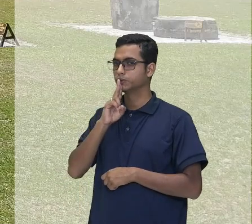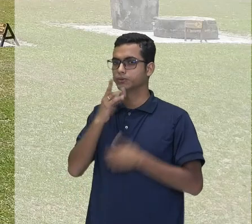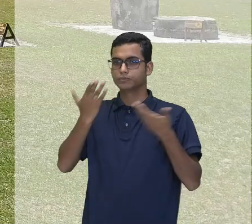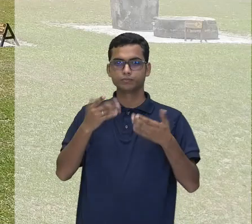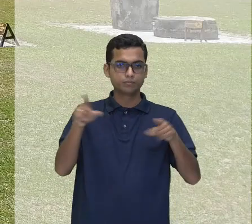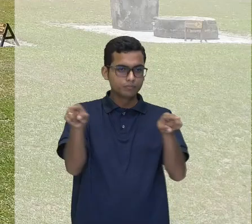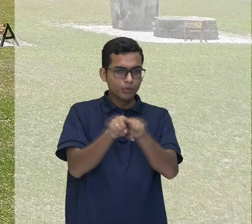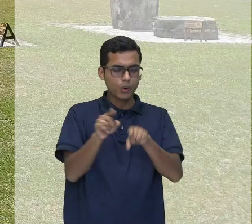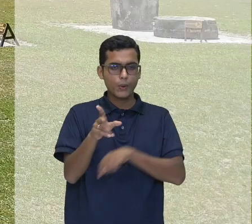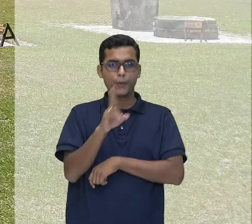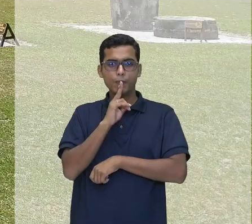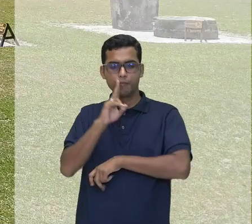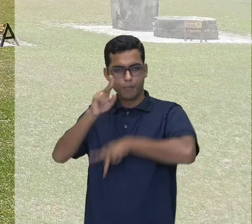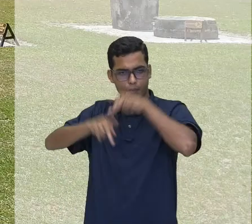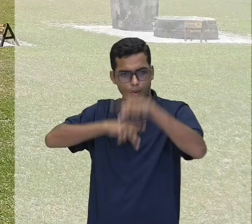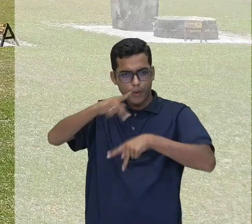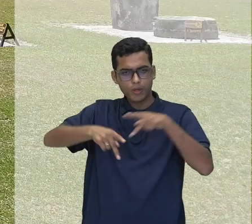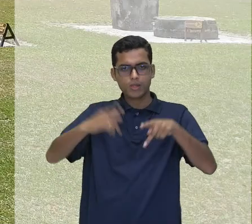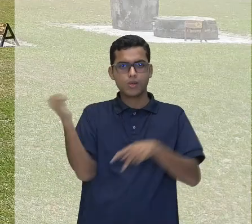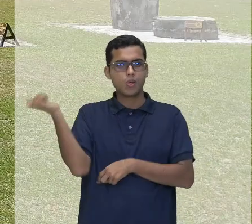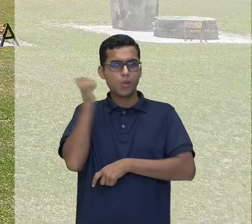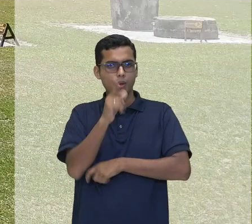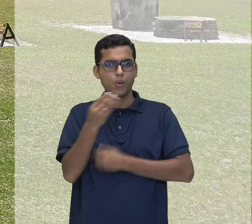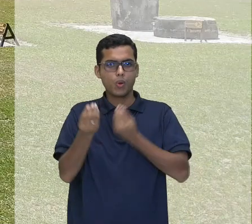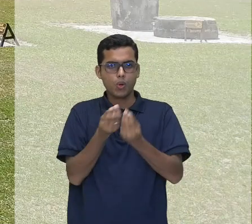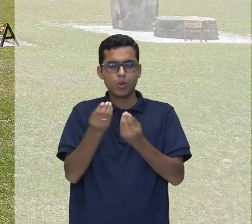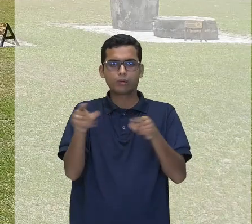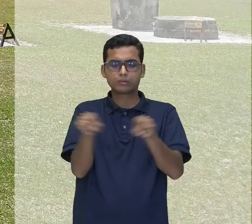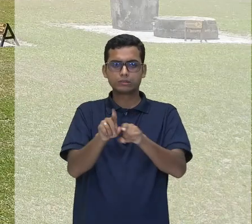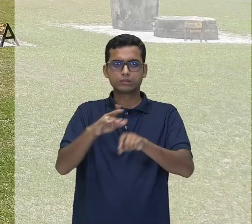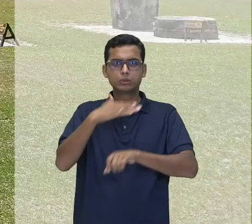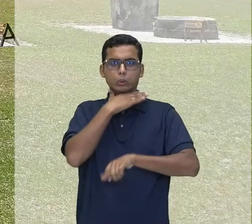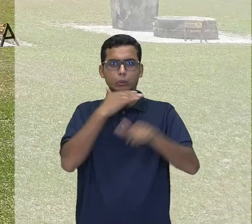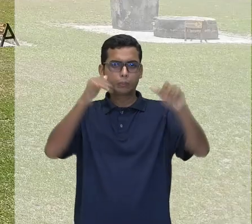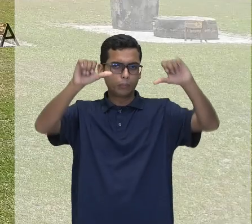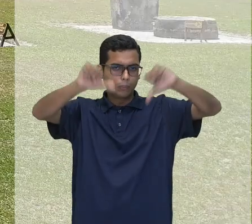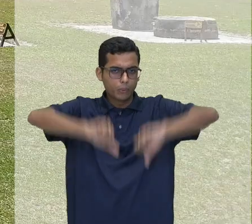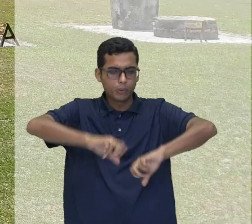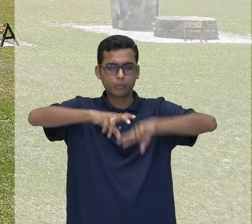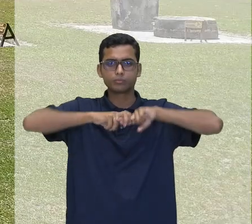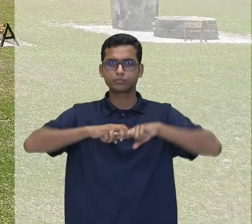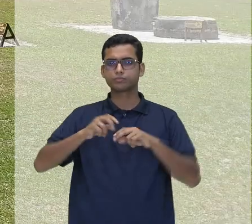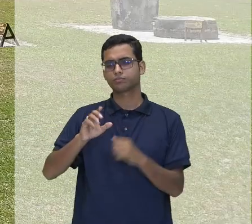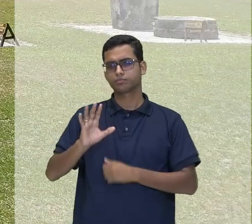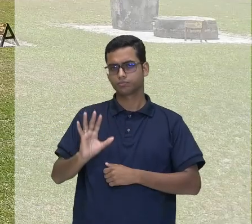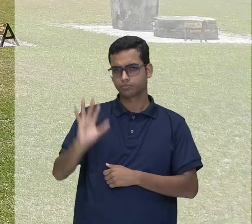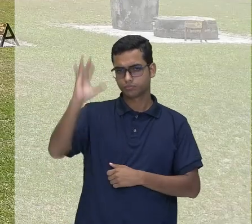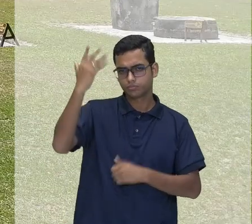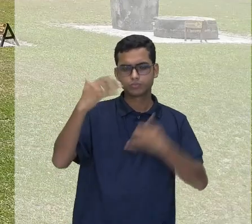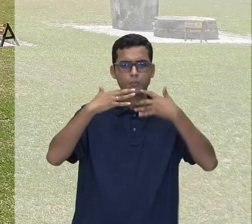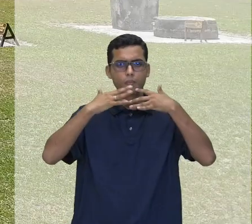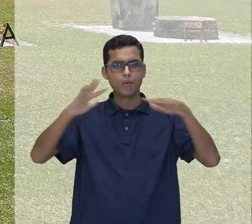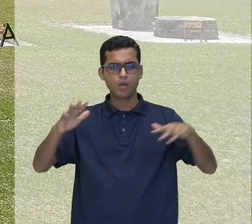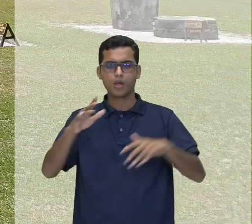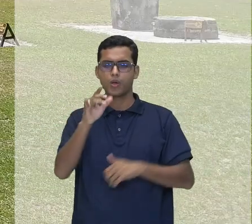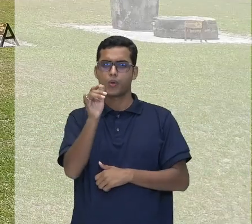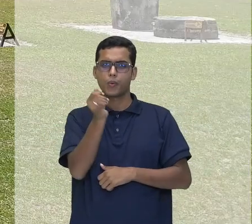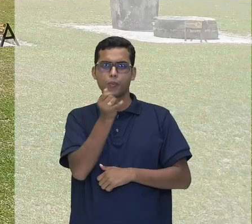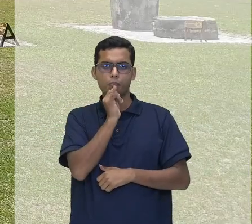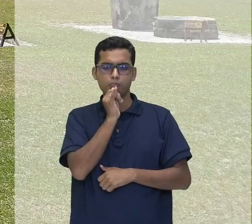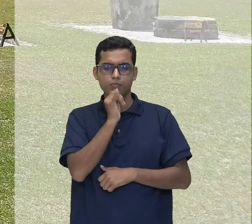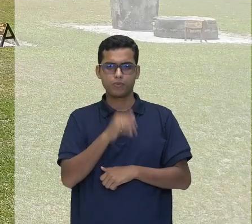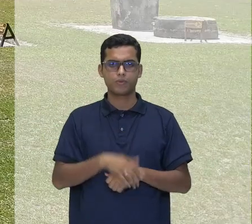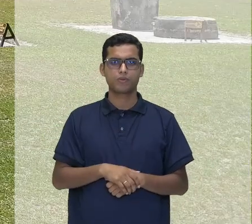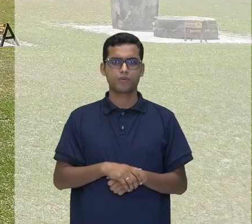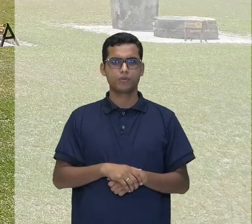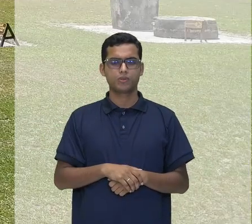que essa civilização acabasse entrando em declínio tenha sido causas naturais, como calamidades, por exemplo,